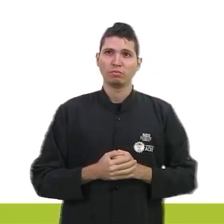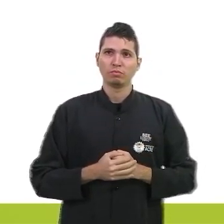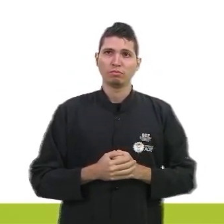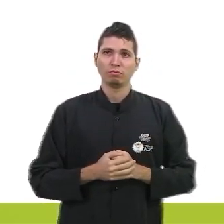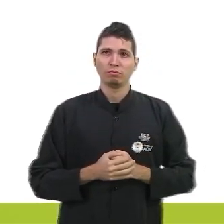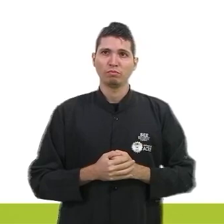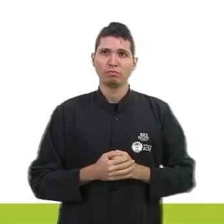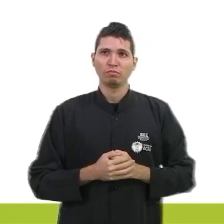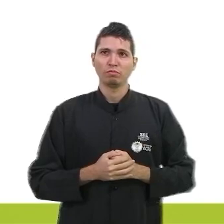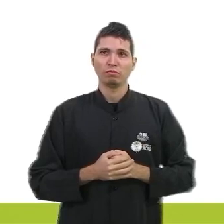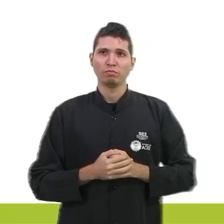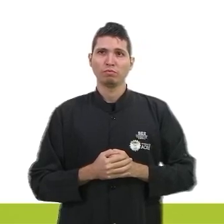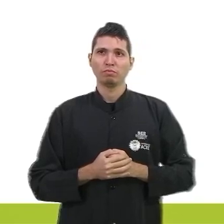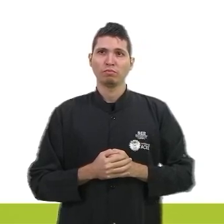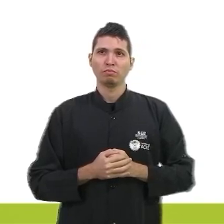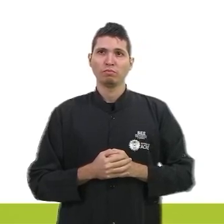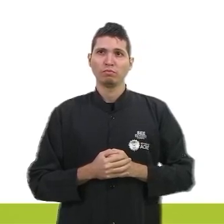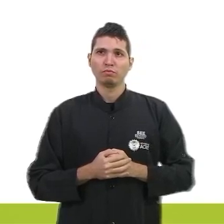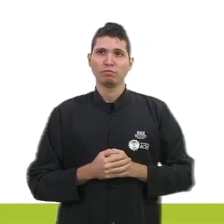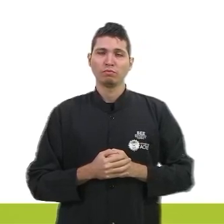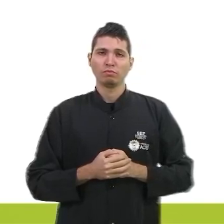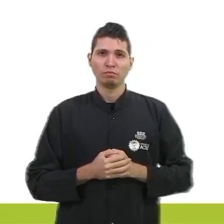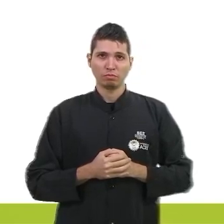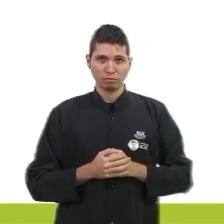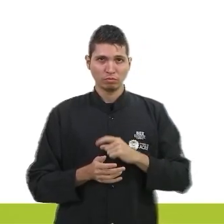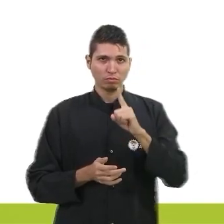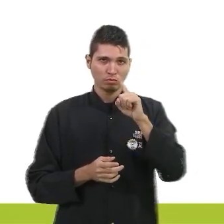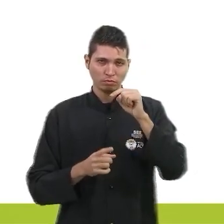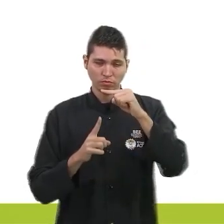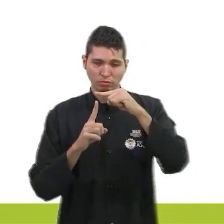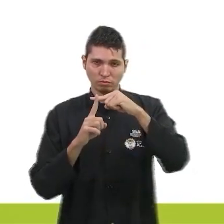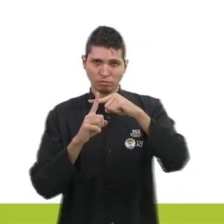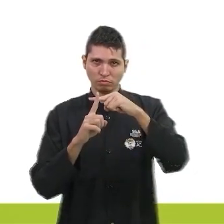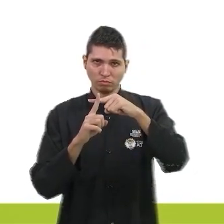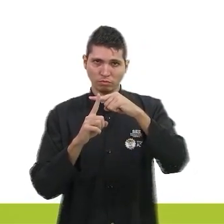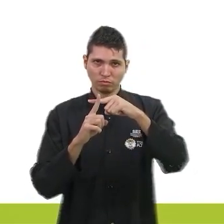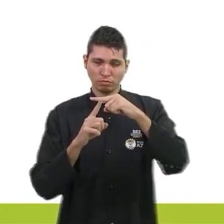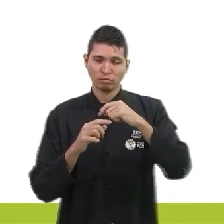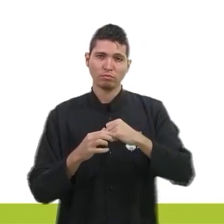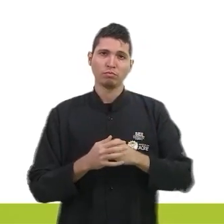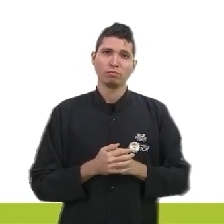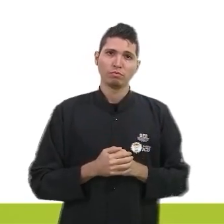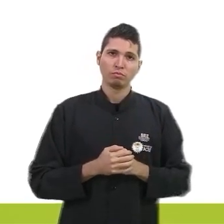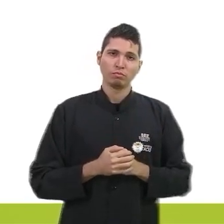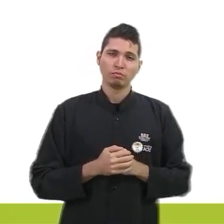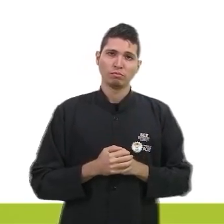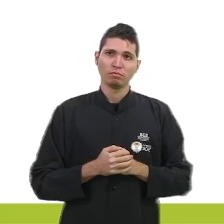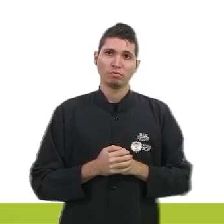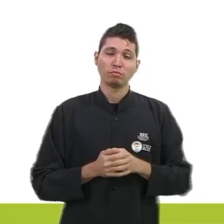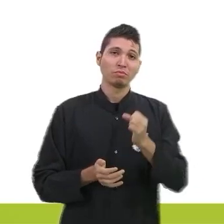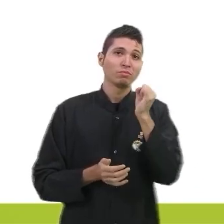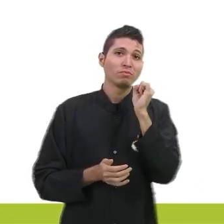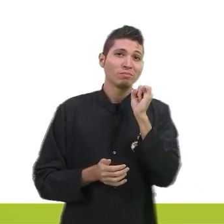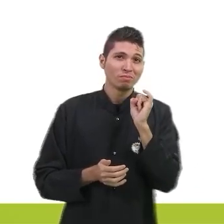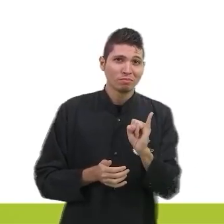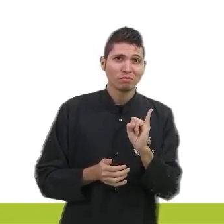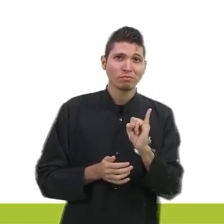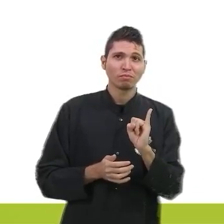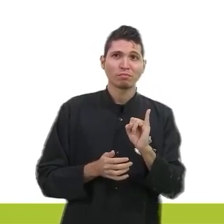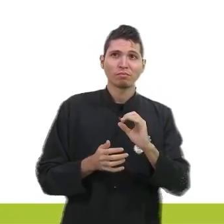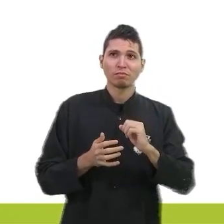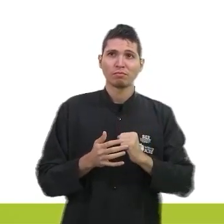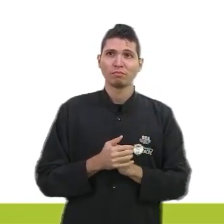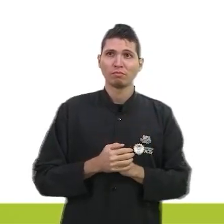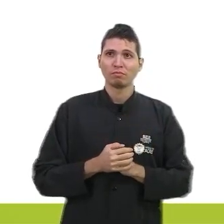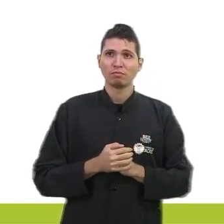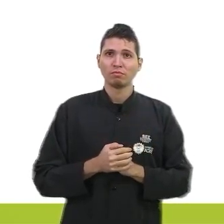AP, ele tem medida positiva, qualquer que seja esse arco. Se, por acaso, nós andarmos